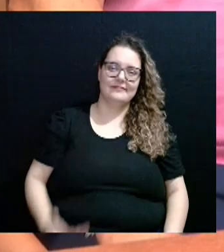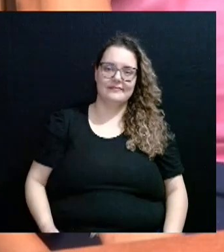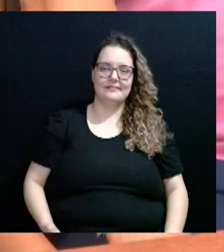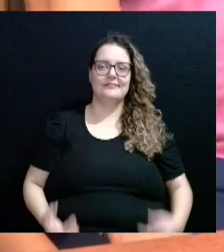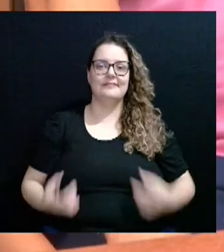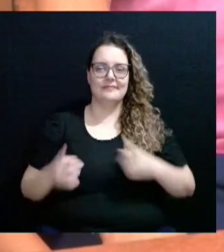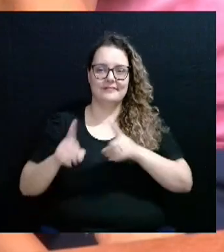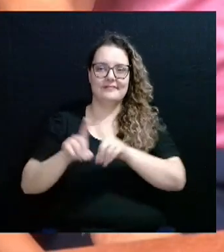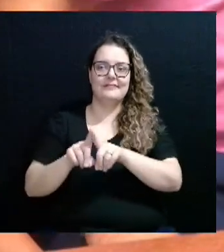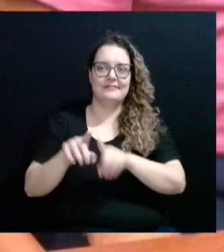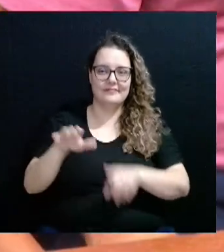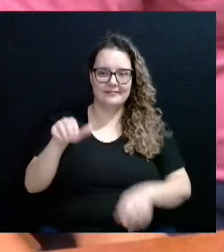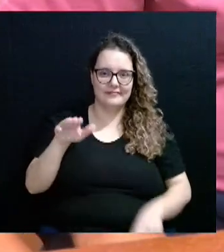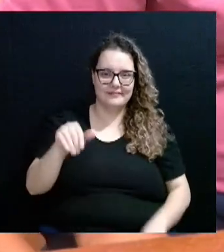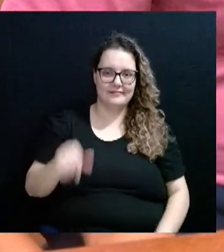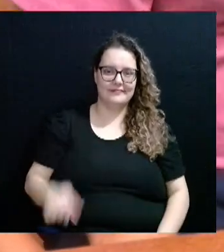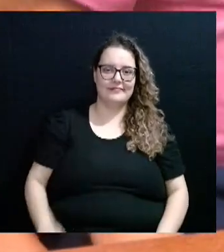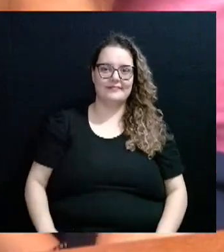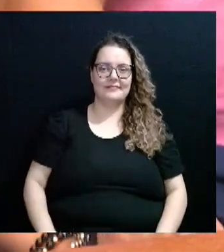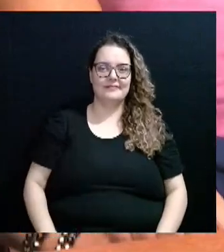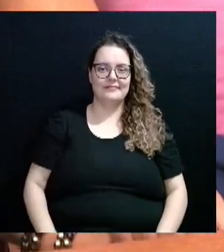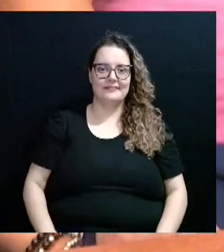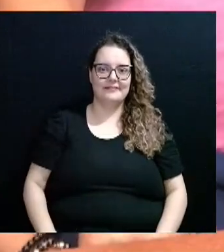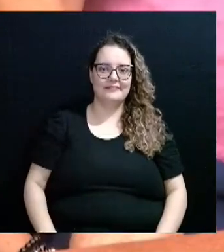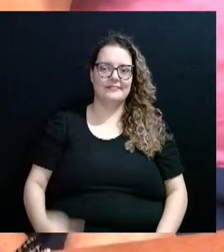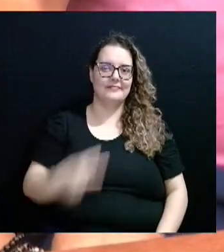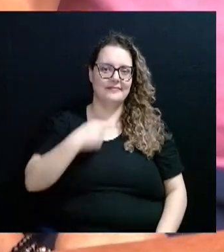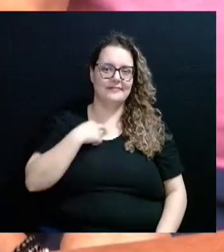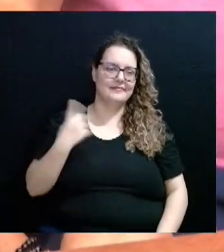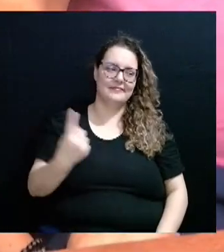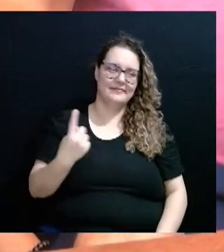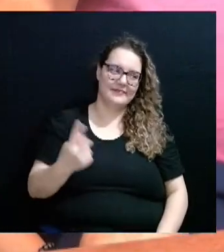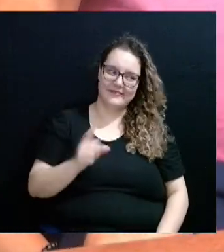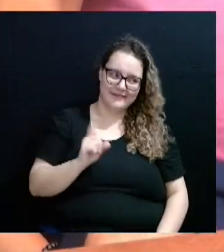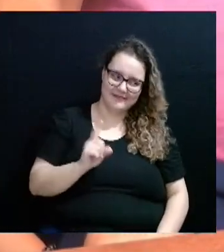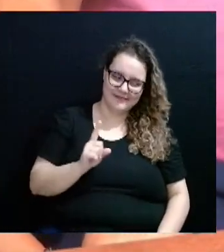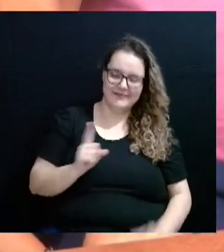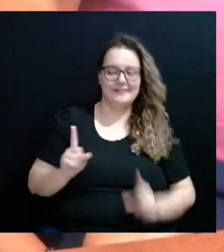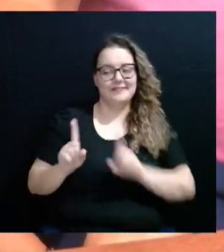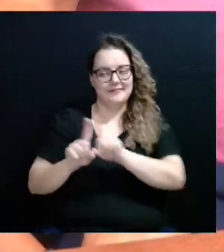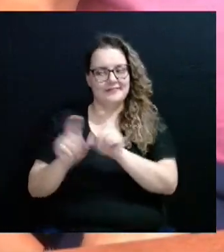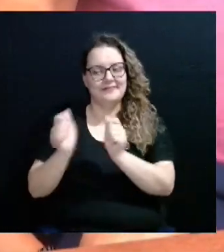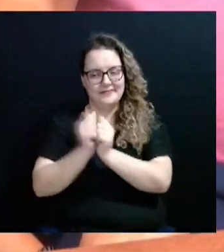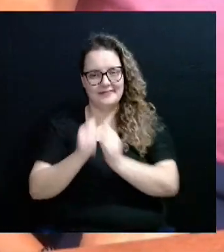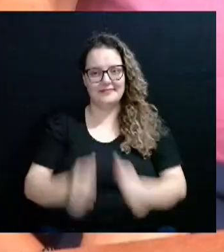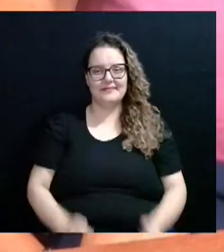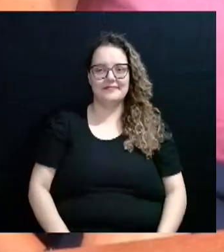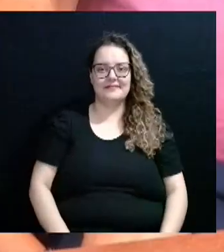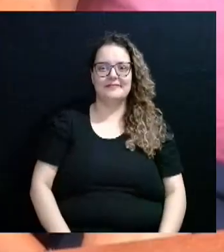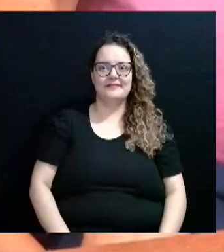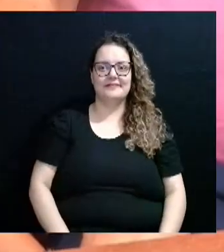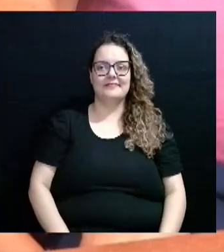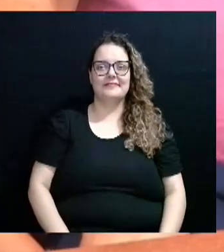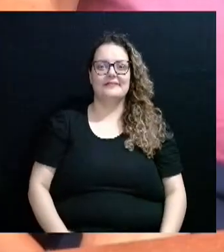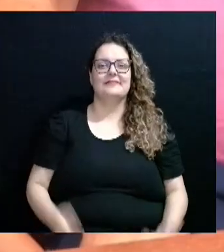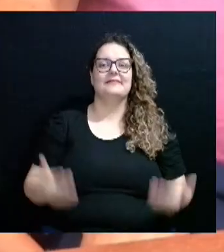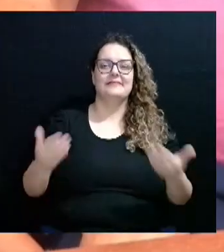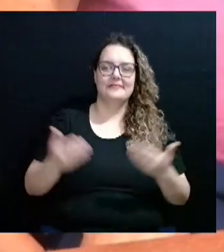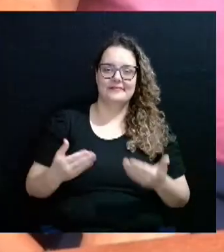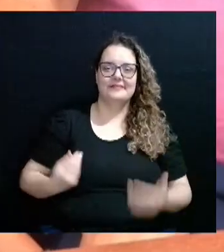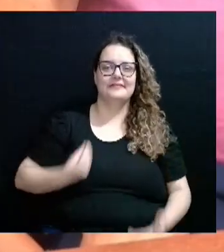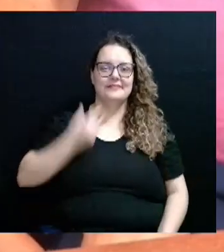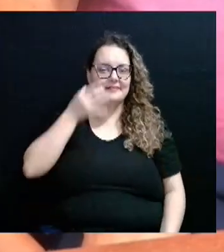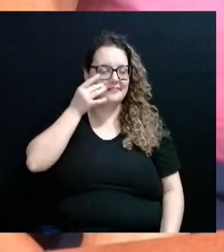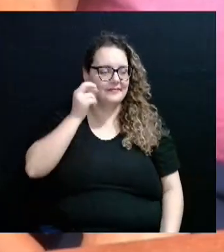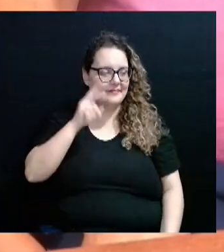pode deixar ele ficar andando sozinho assim, mas não. Então, hoje o Renan está aqui, eu agradeço muito também essa